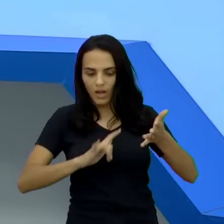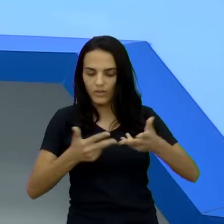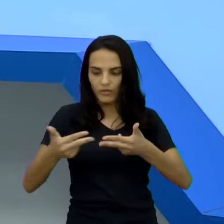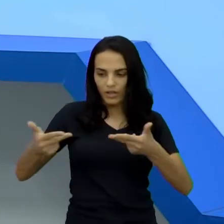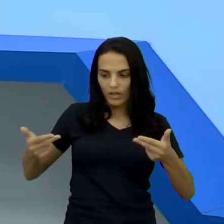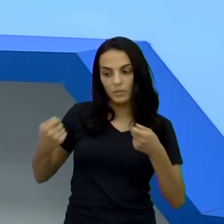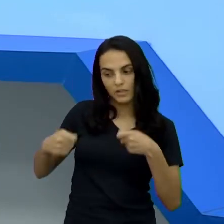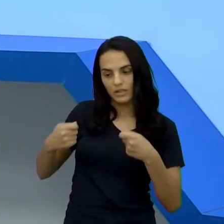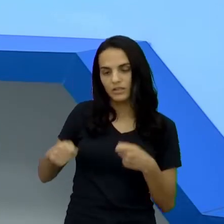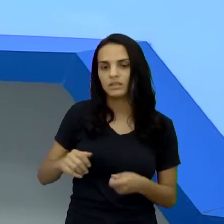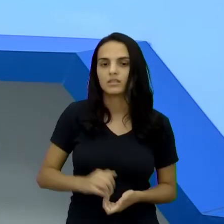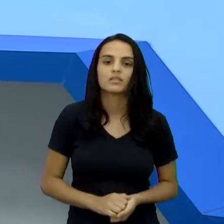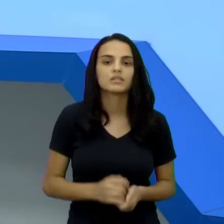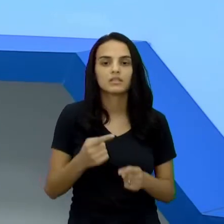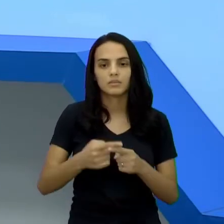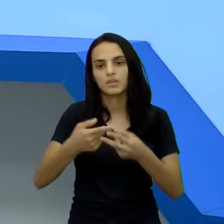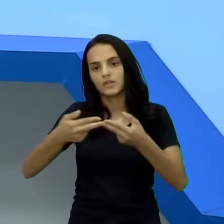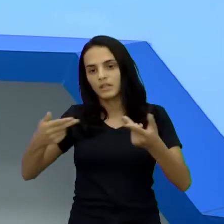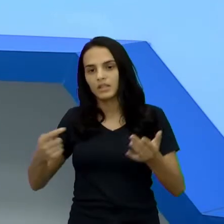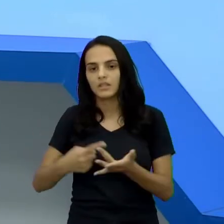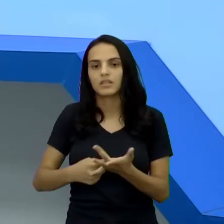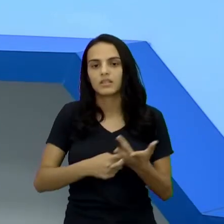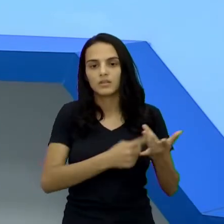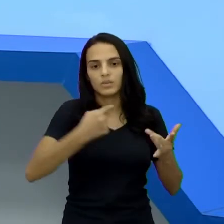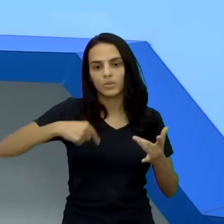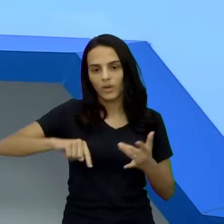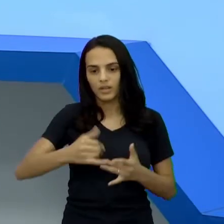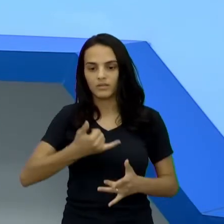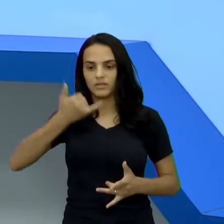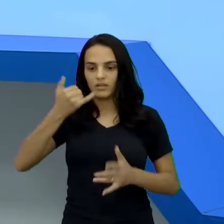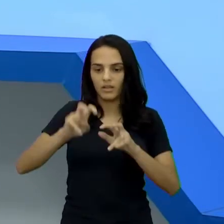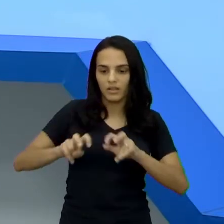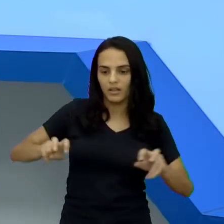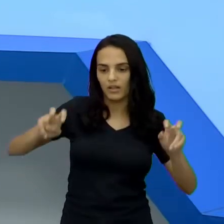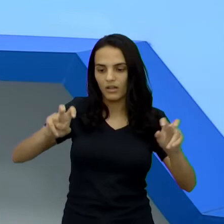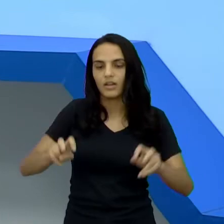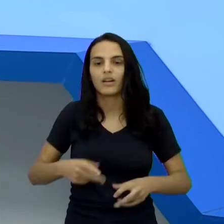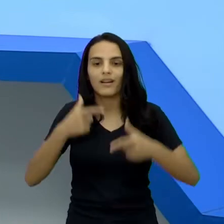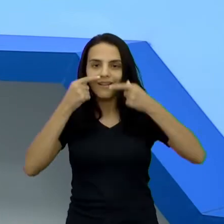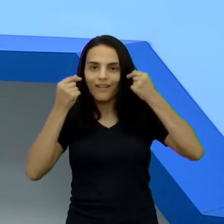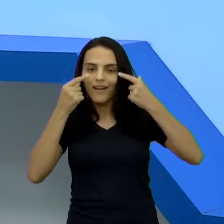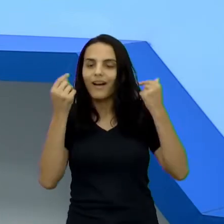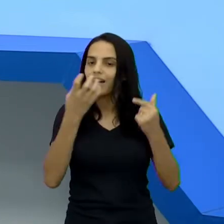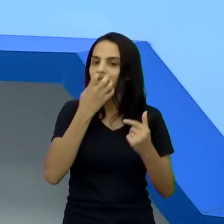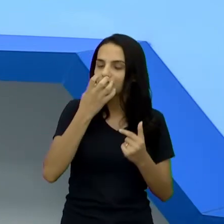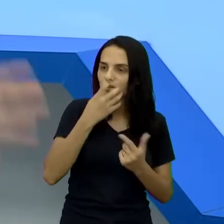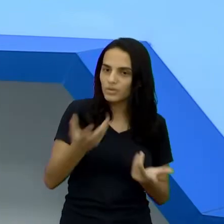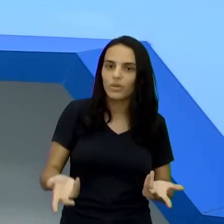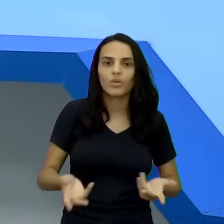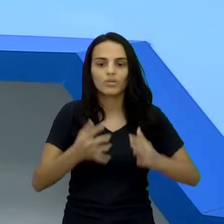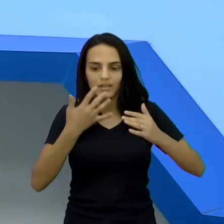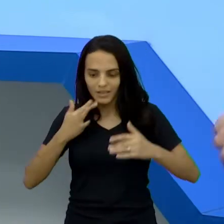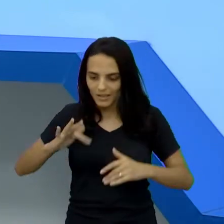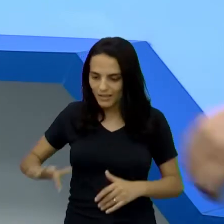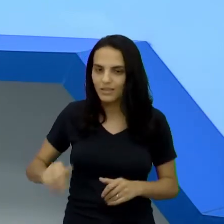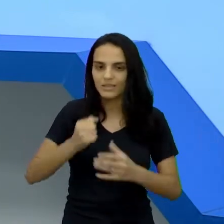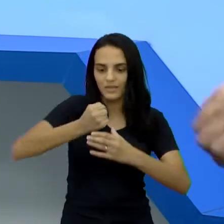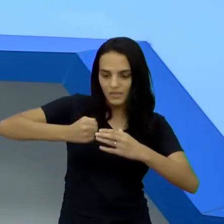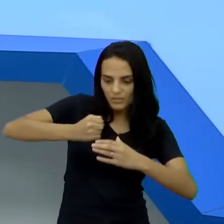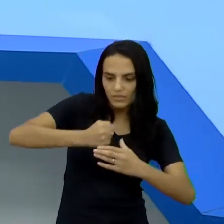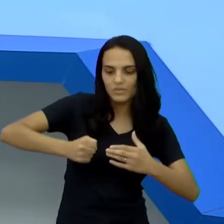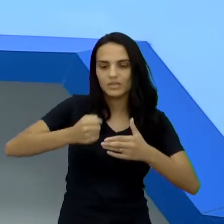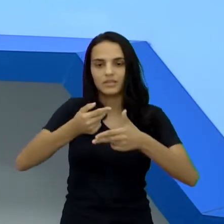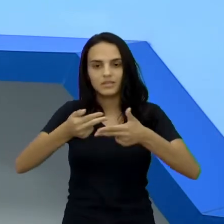muito multitarefa por causa da tecnologia, porque a gente tá no celular, no computador, criança, gato, cachorro, periquito, papagaio, tudo.